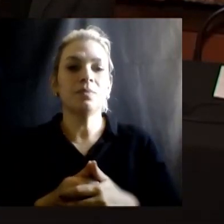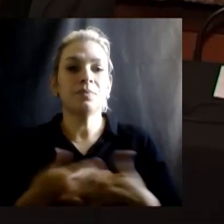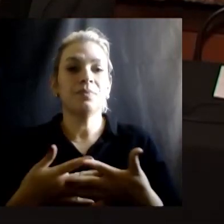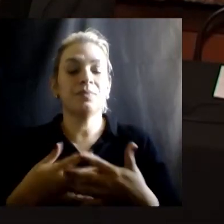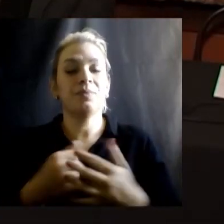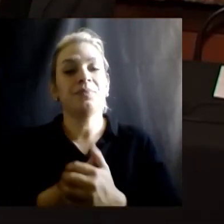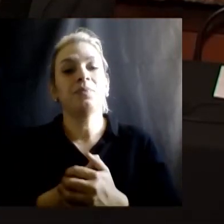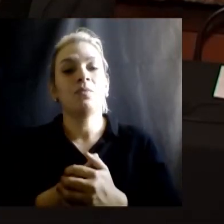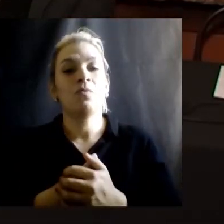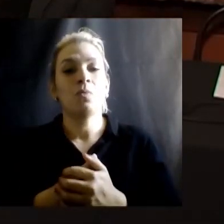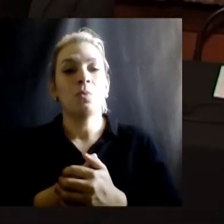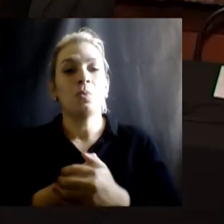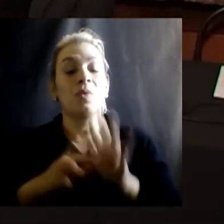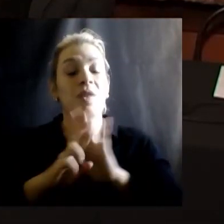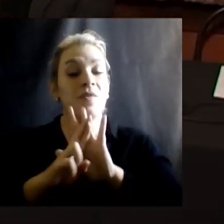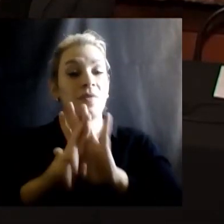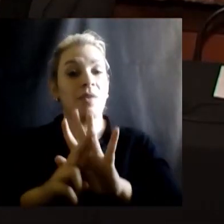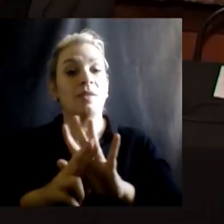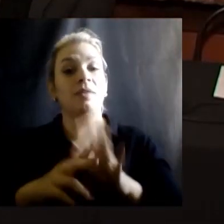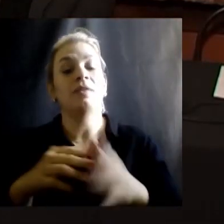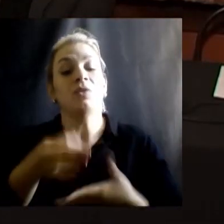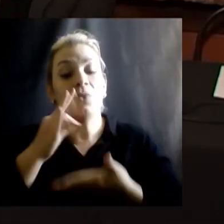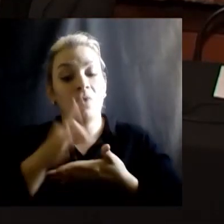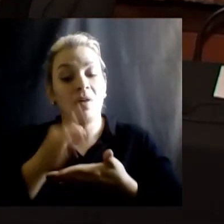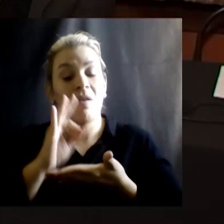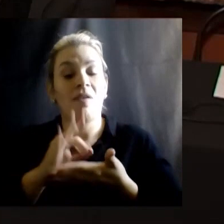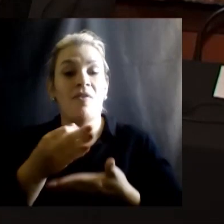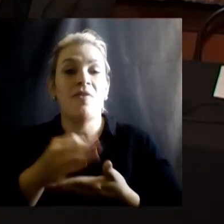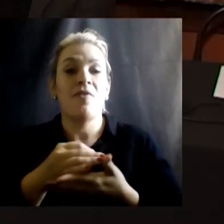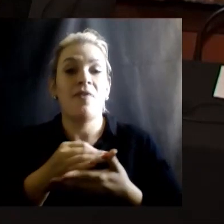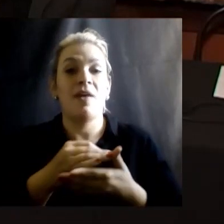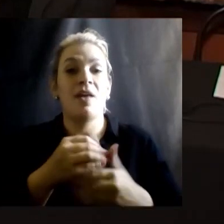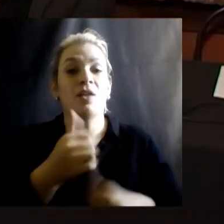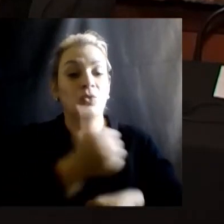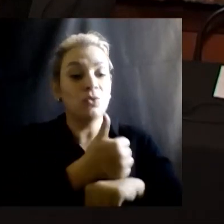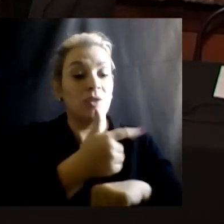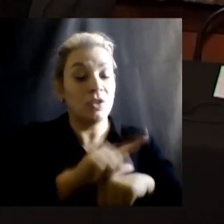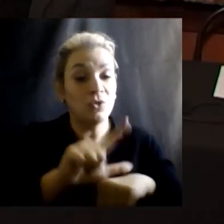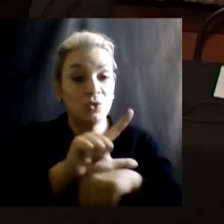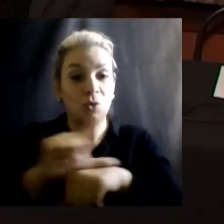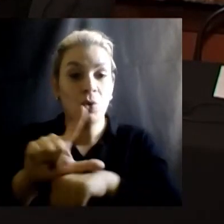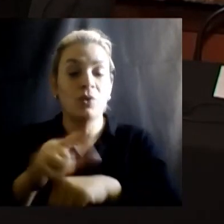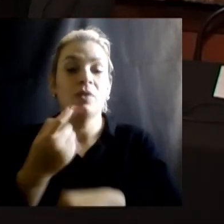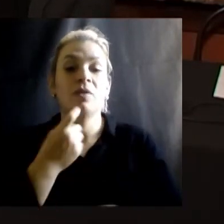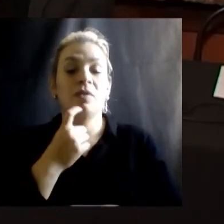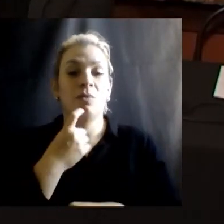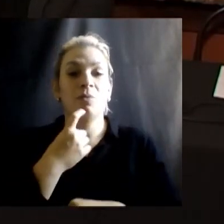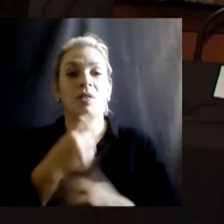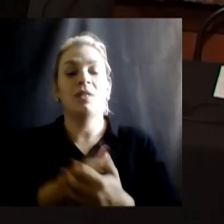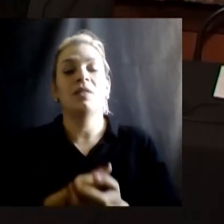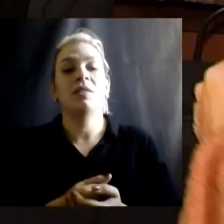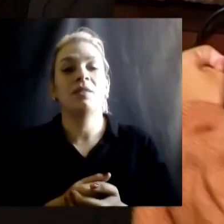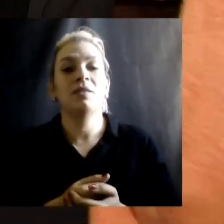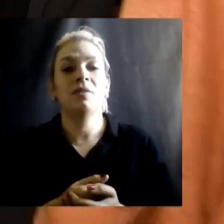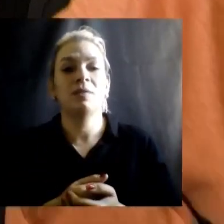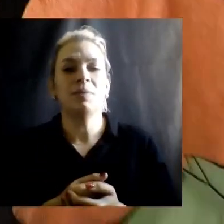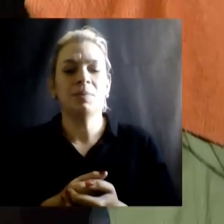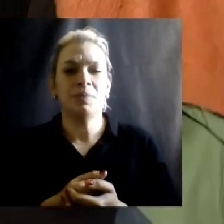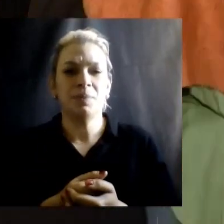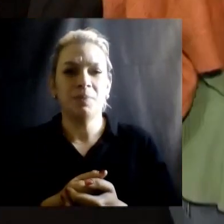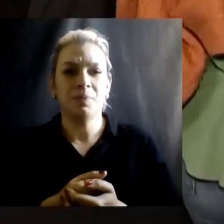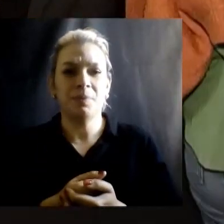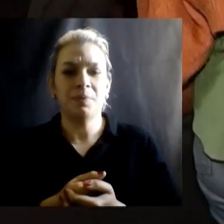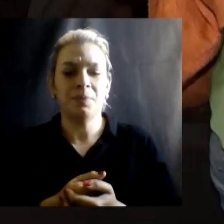em Campinas, a homenageada Abigail Coffee Company se tornou um dos principais pontos de